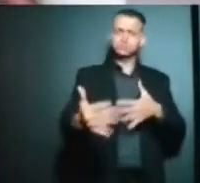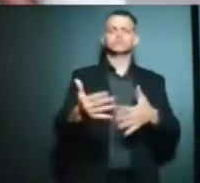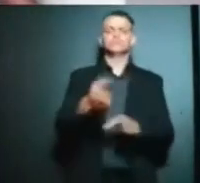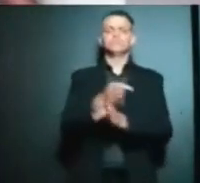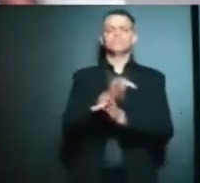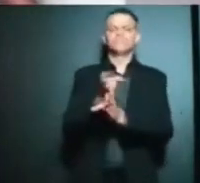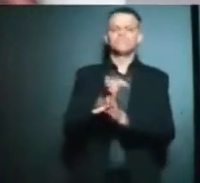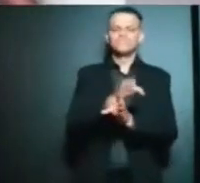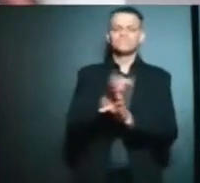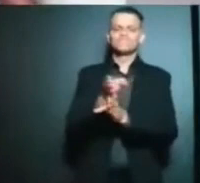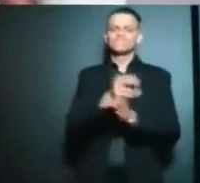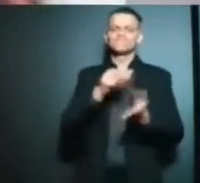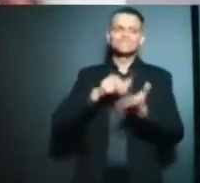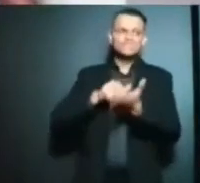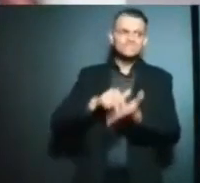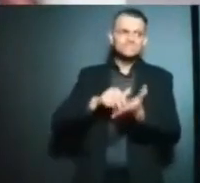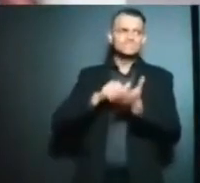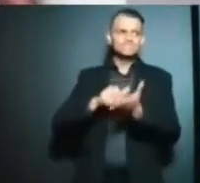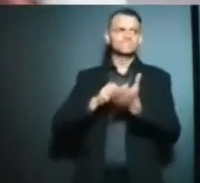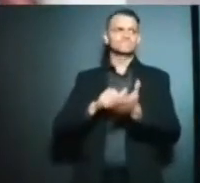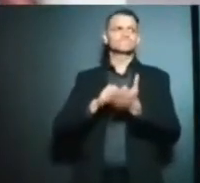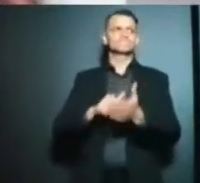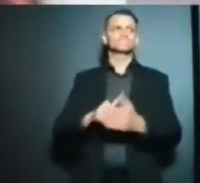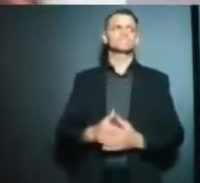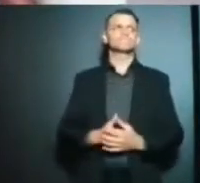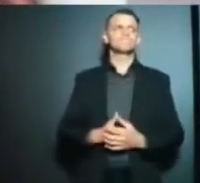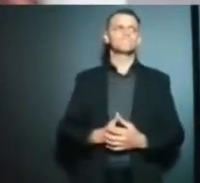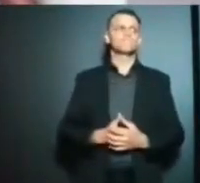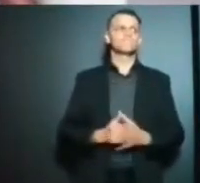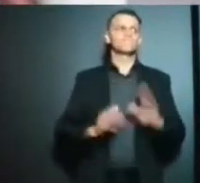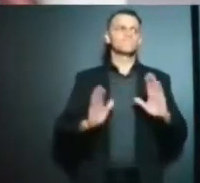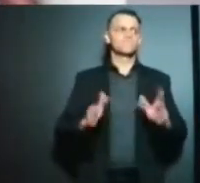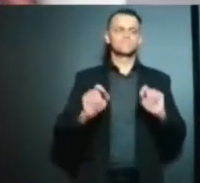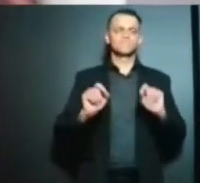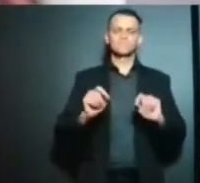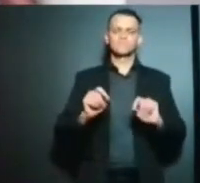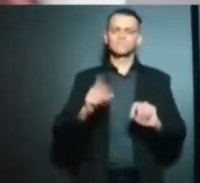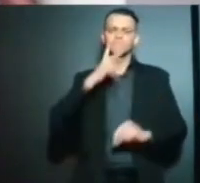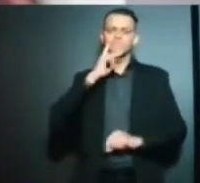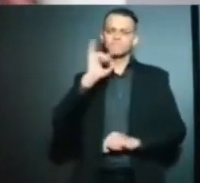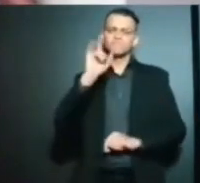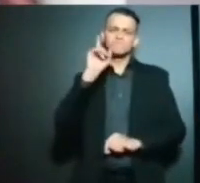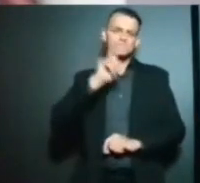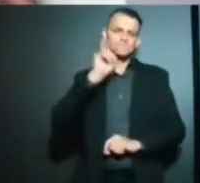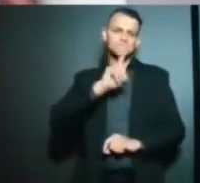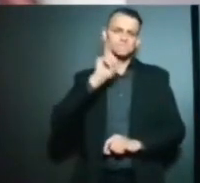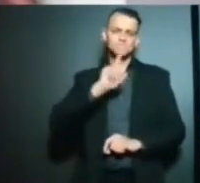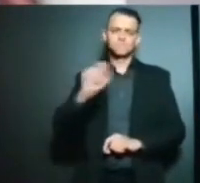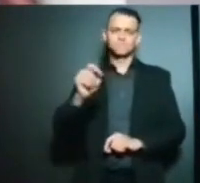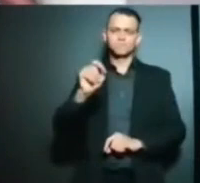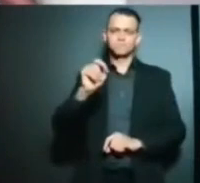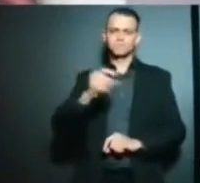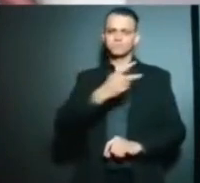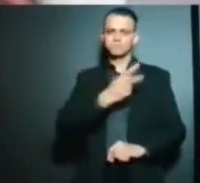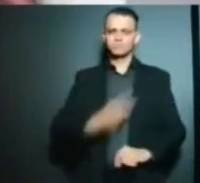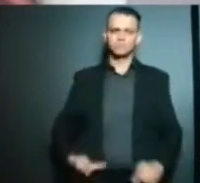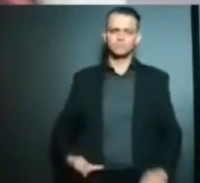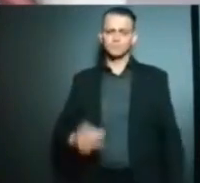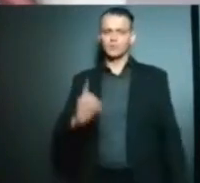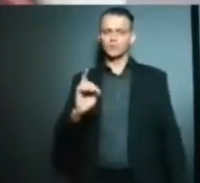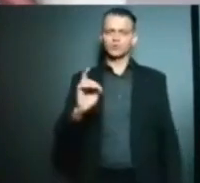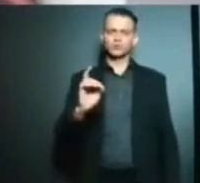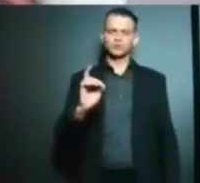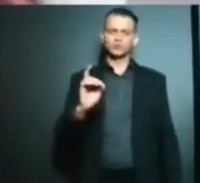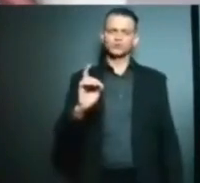muita perseverança, e como um dos pais fundadores americanos, segundo presidente John Adams,